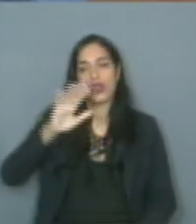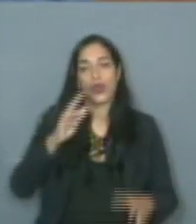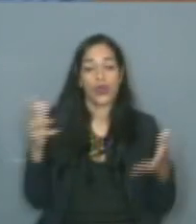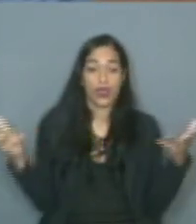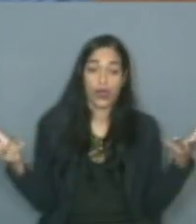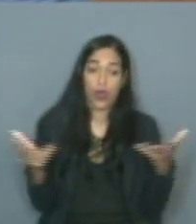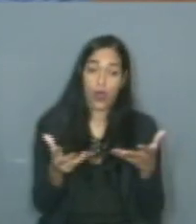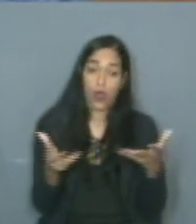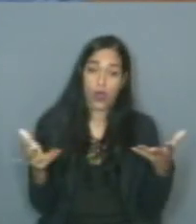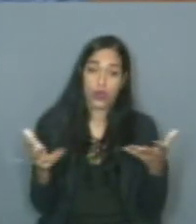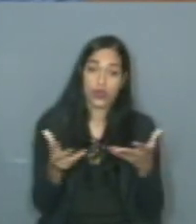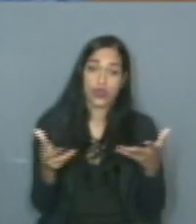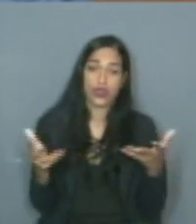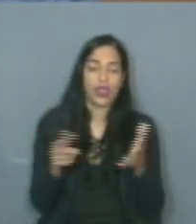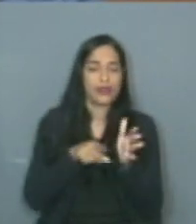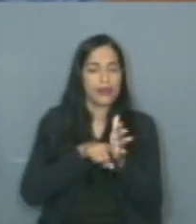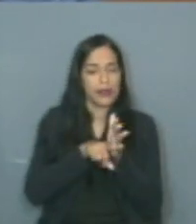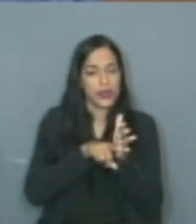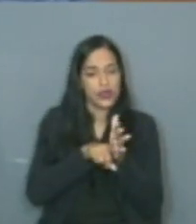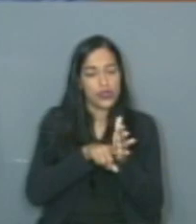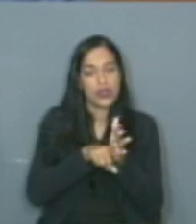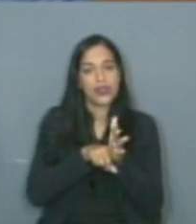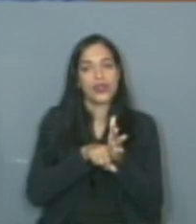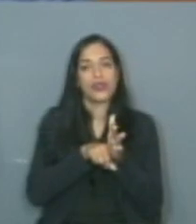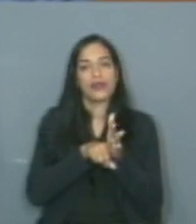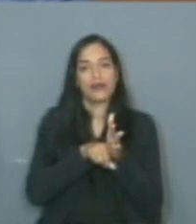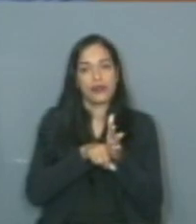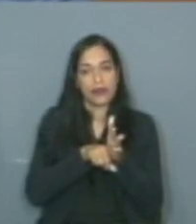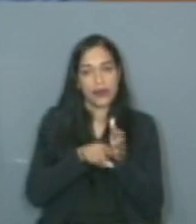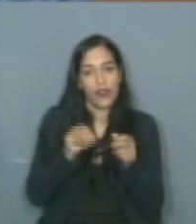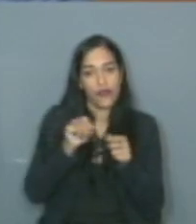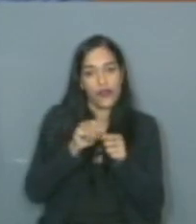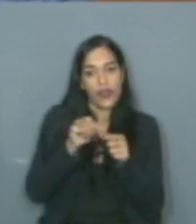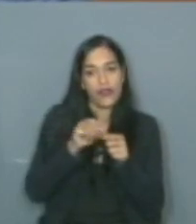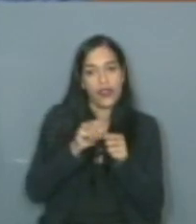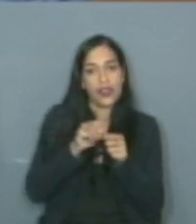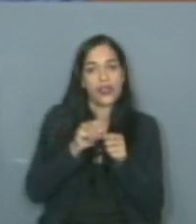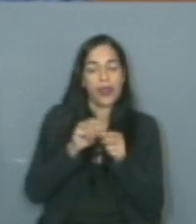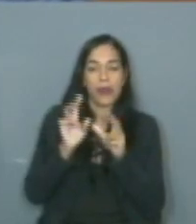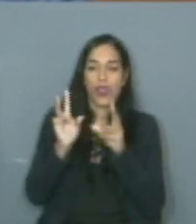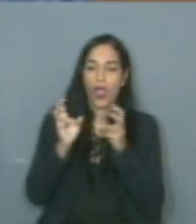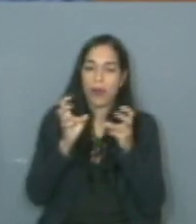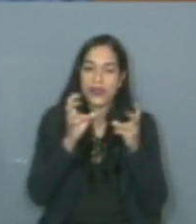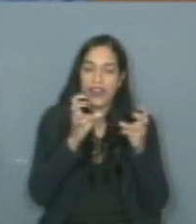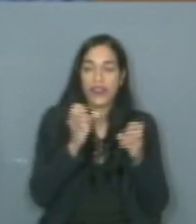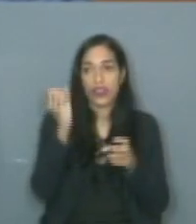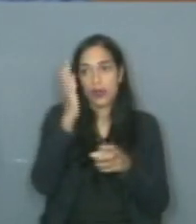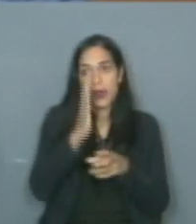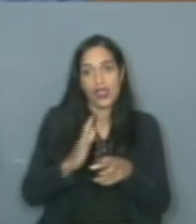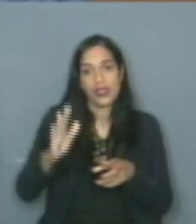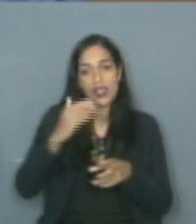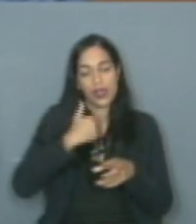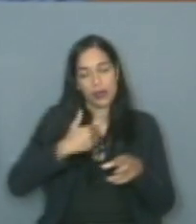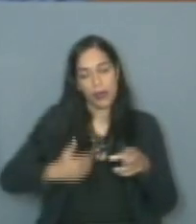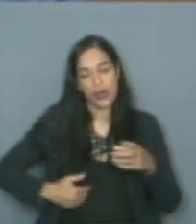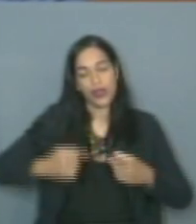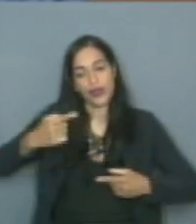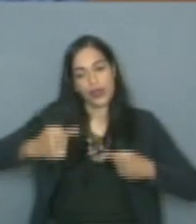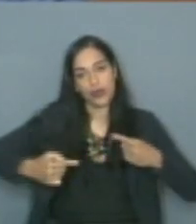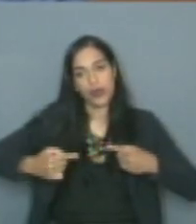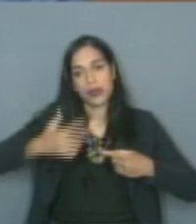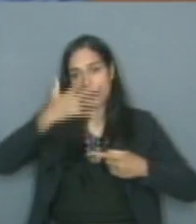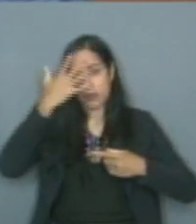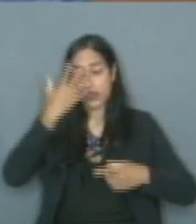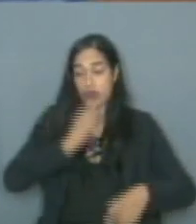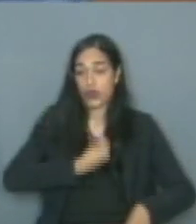falar sobre essa pesquisa que foi feita pelo Observatório Brasileiro de Políticas Públicas com a população em